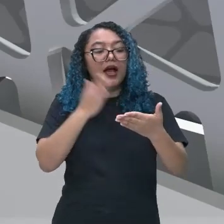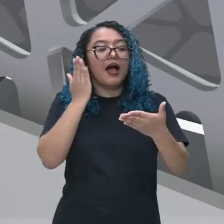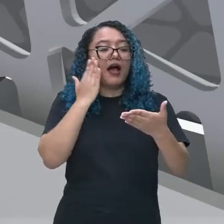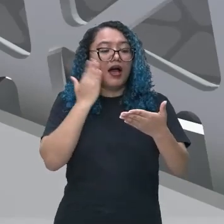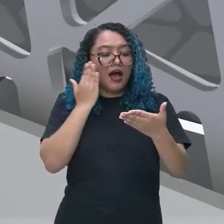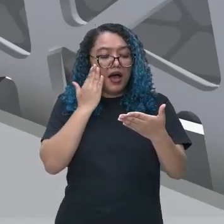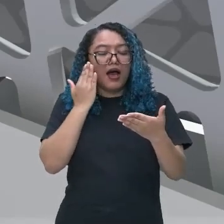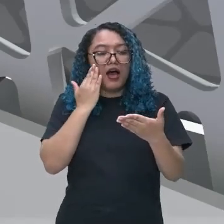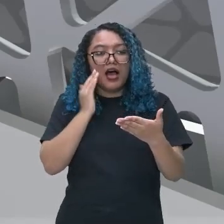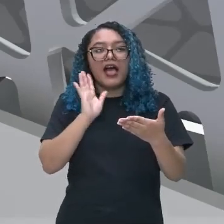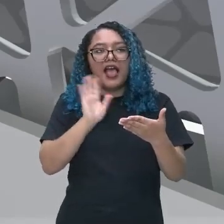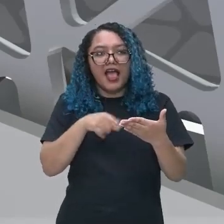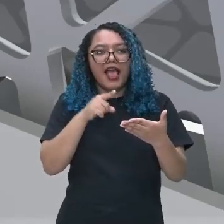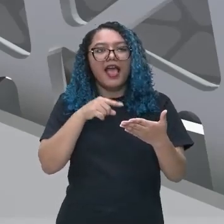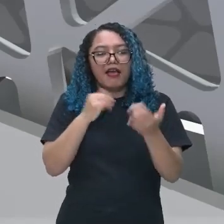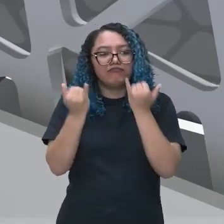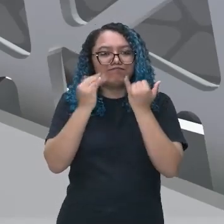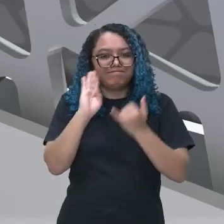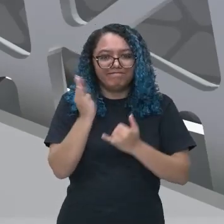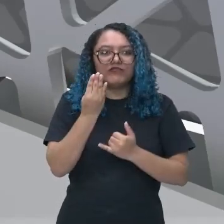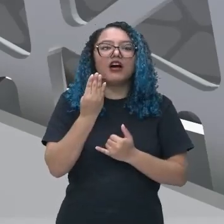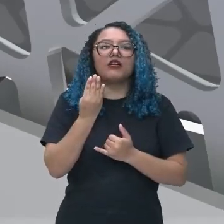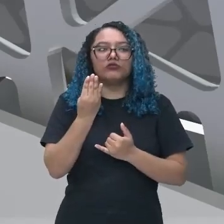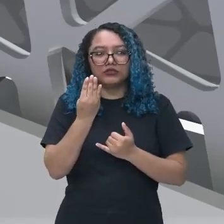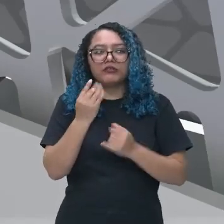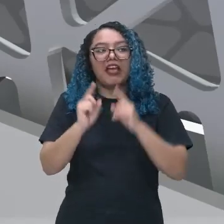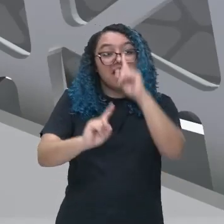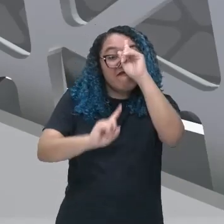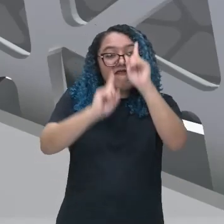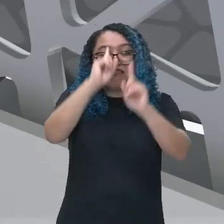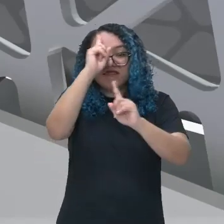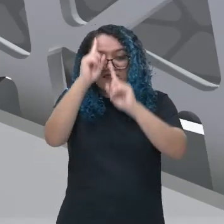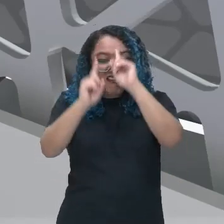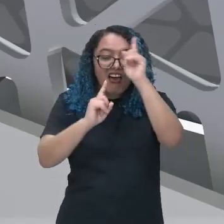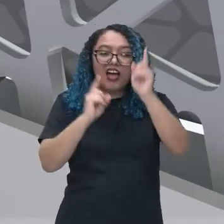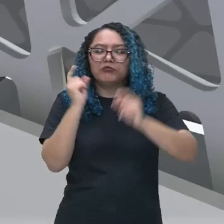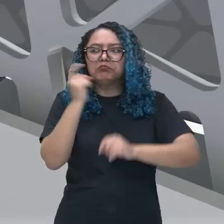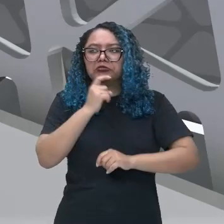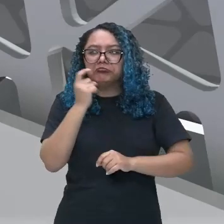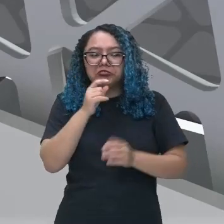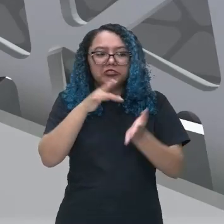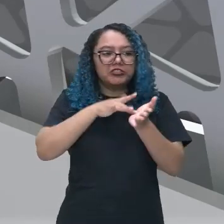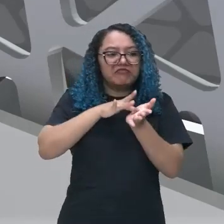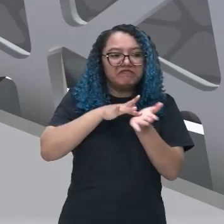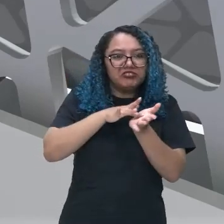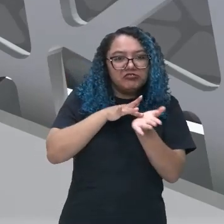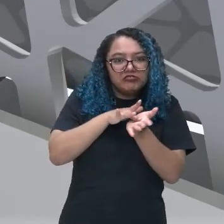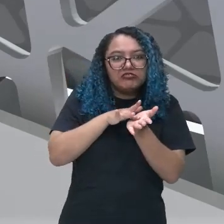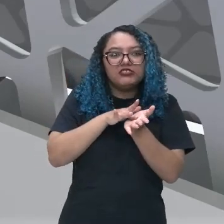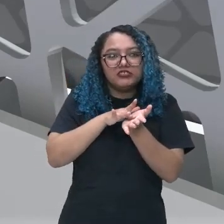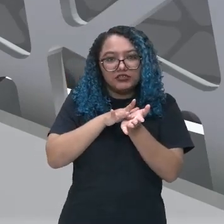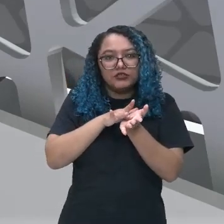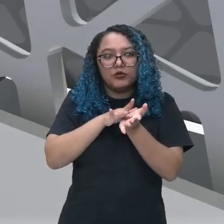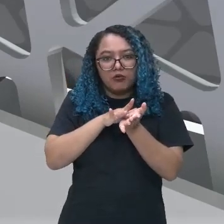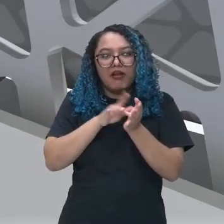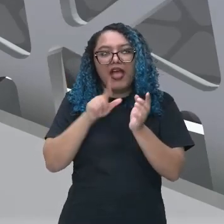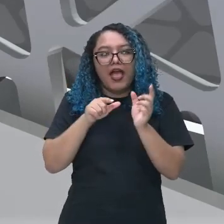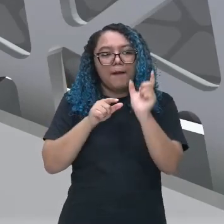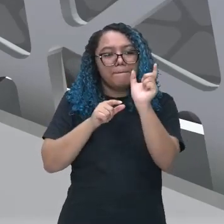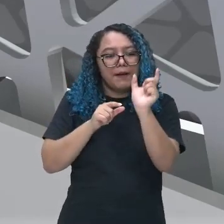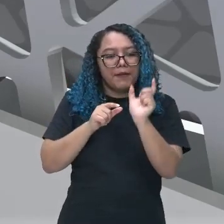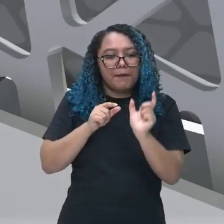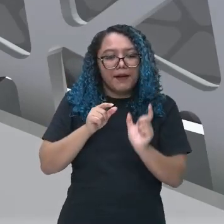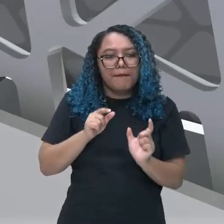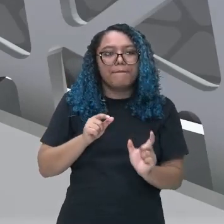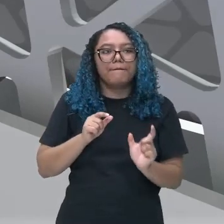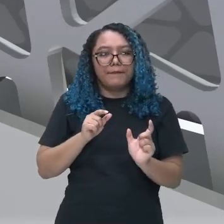um conteúdo fabricado, que é falso, que é enganoso. Essas palavrinhas aqui, palavras-chave de fake